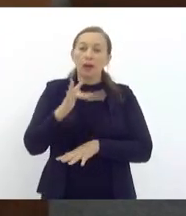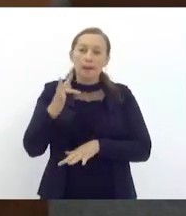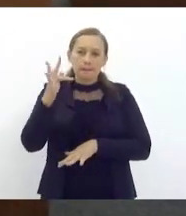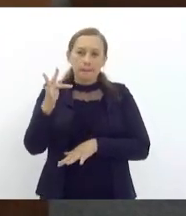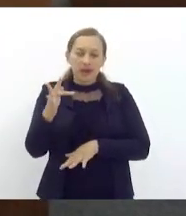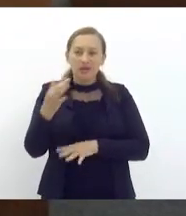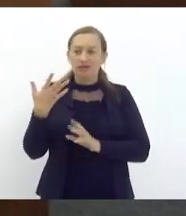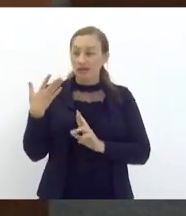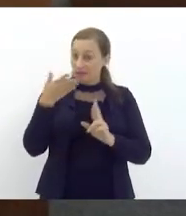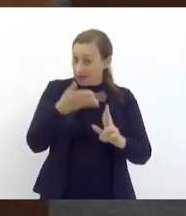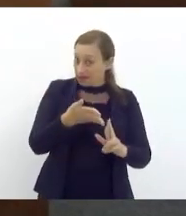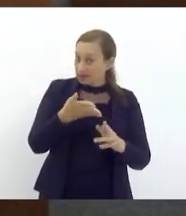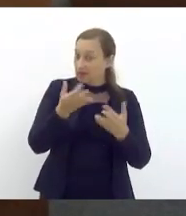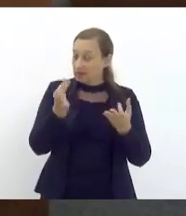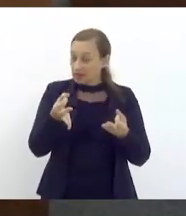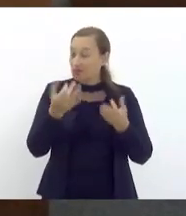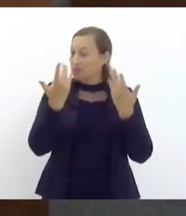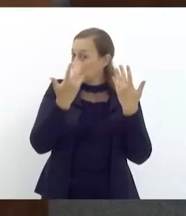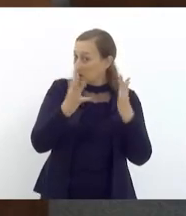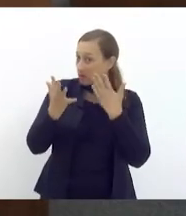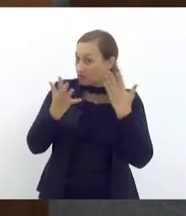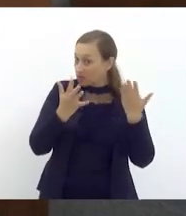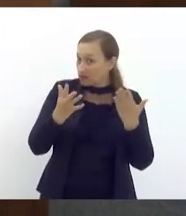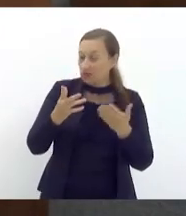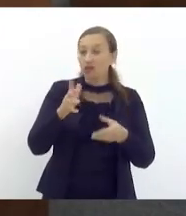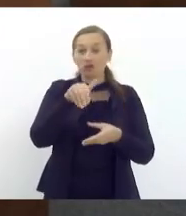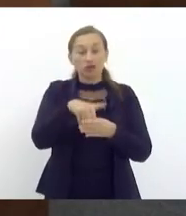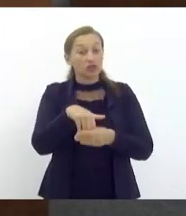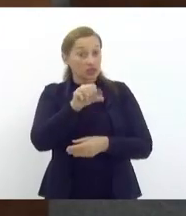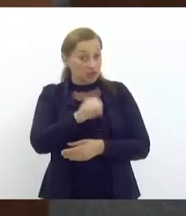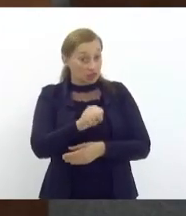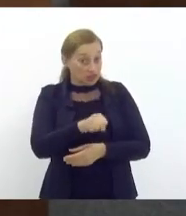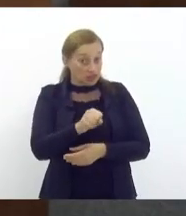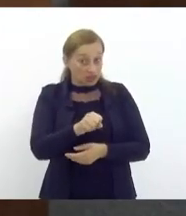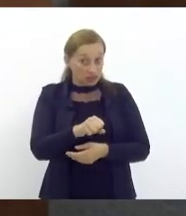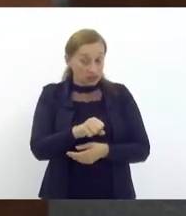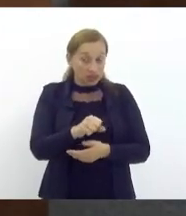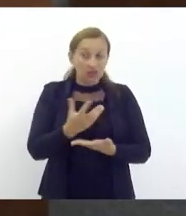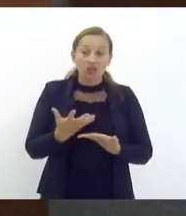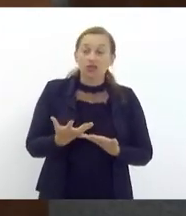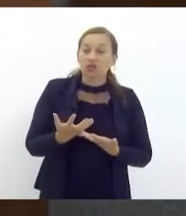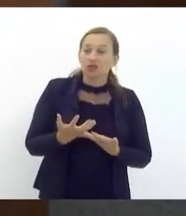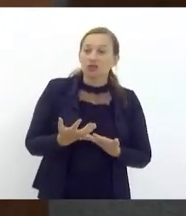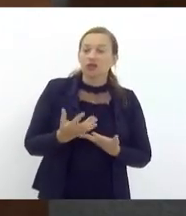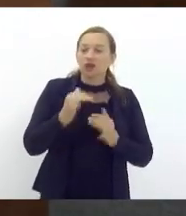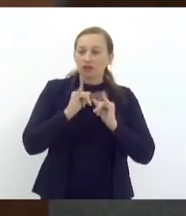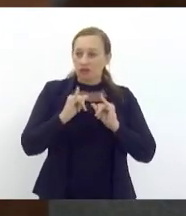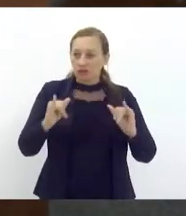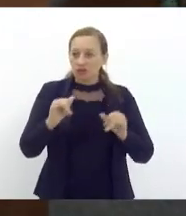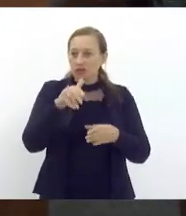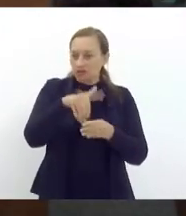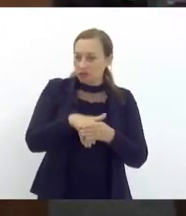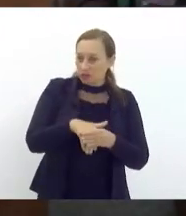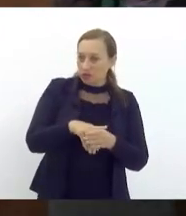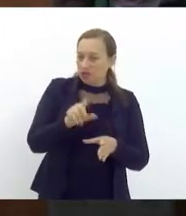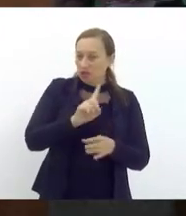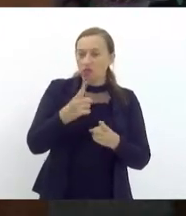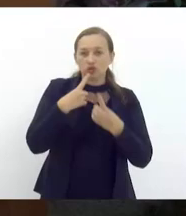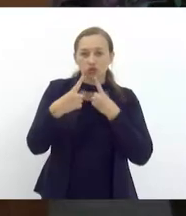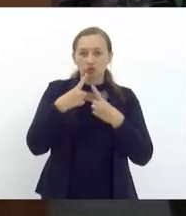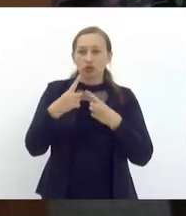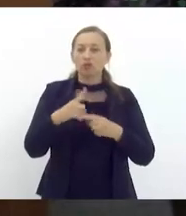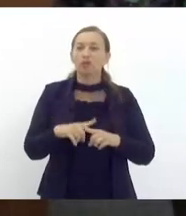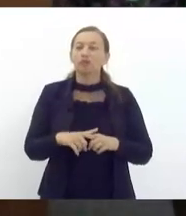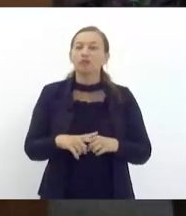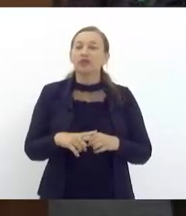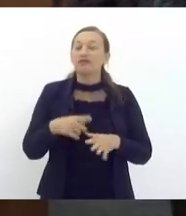breve referência é claro saudando dizendo que votei favorávelmente portanto era apenas uma declaração de voto não uma discussão